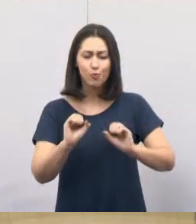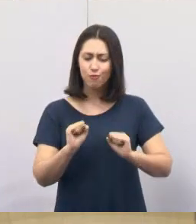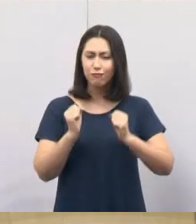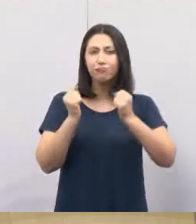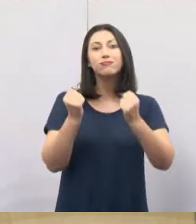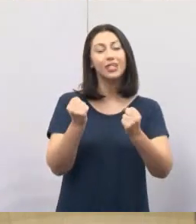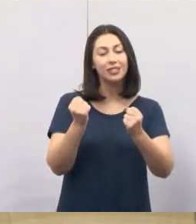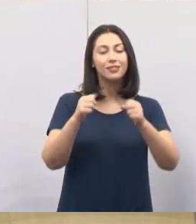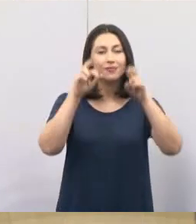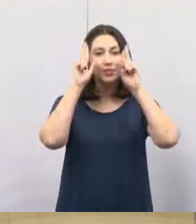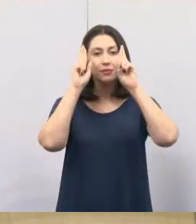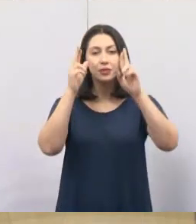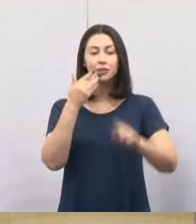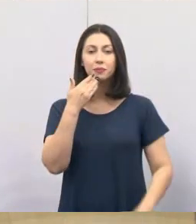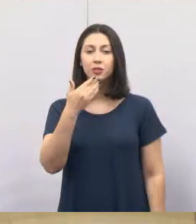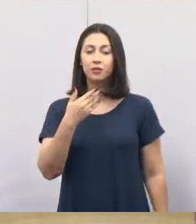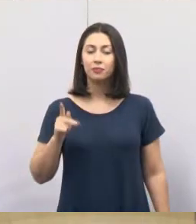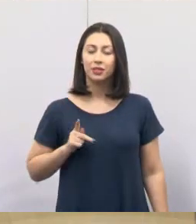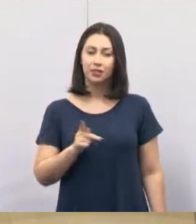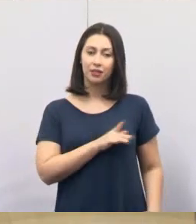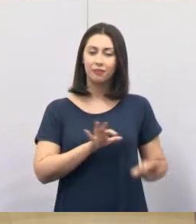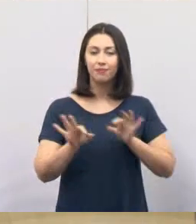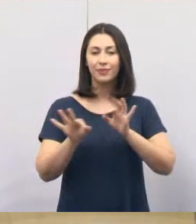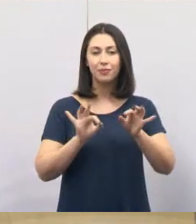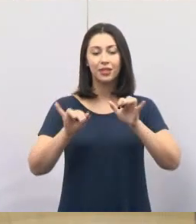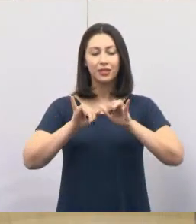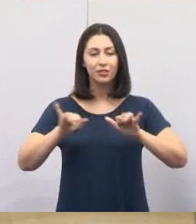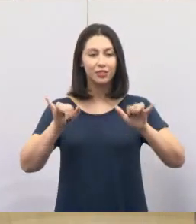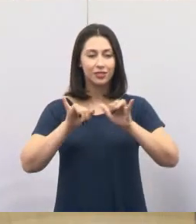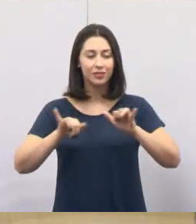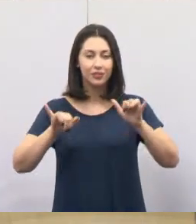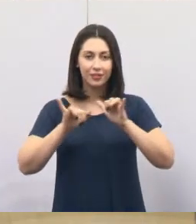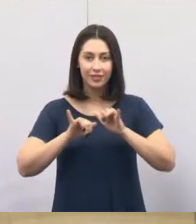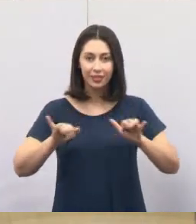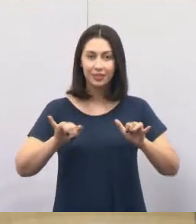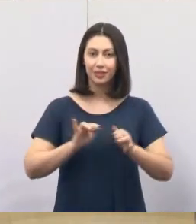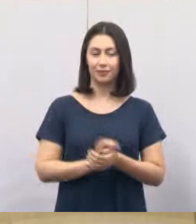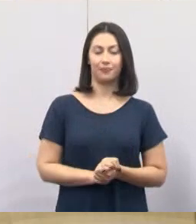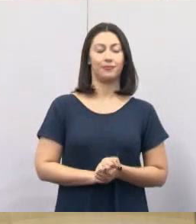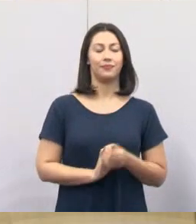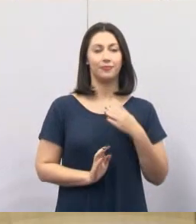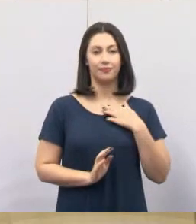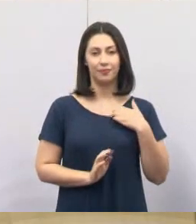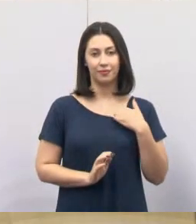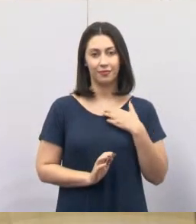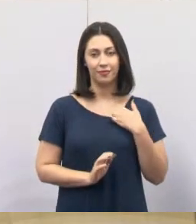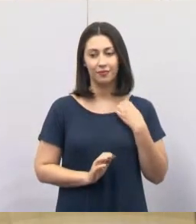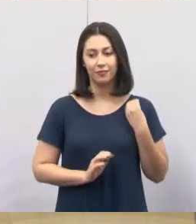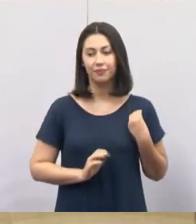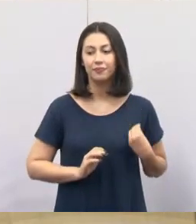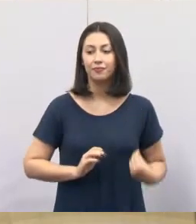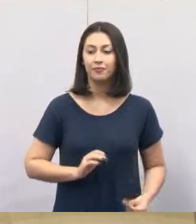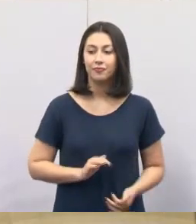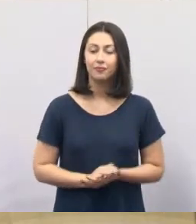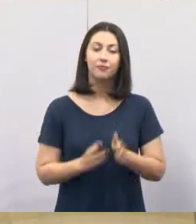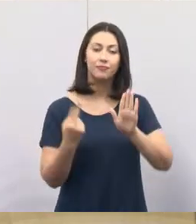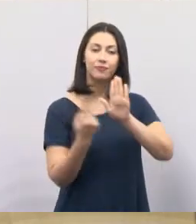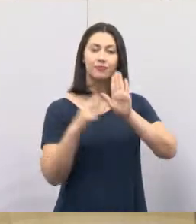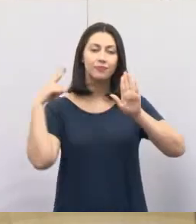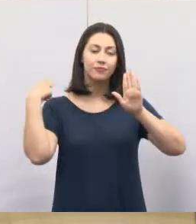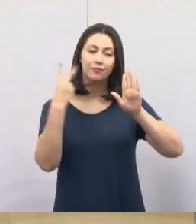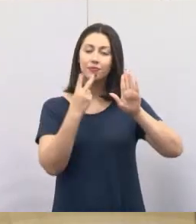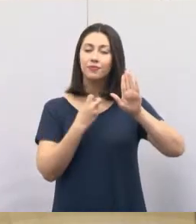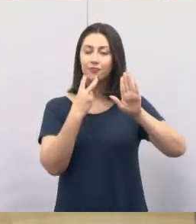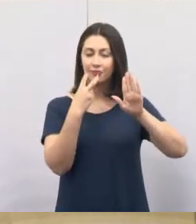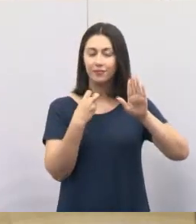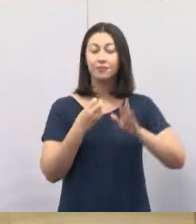ano. Respeitosamente, requeremos a presidente dessa casa que seja adotada as providências habituais para a divulgação da presente manifestação. Vereador Valmir